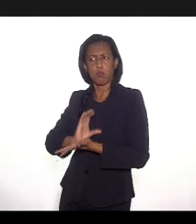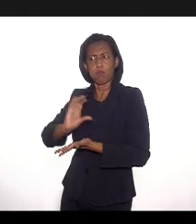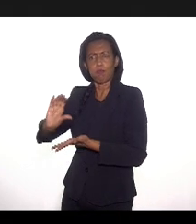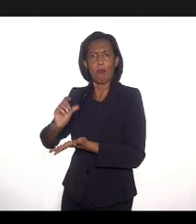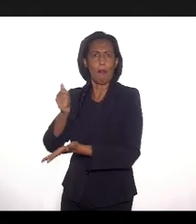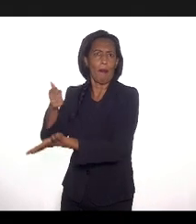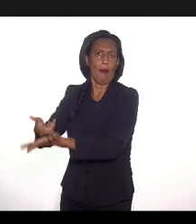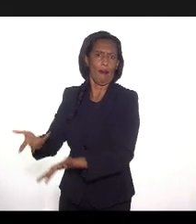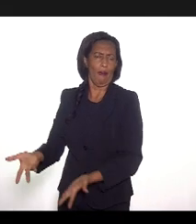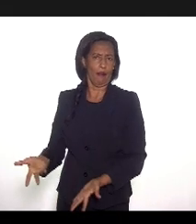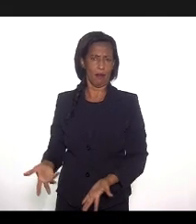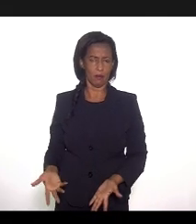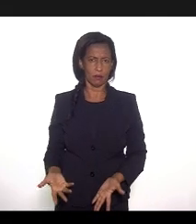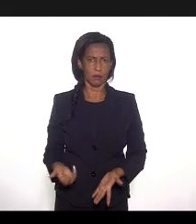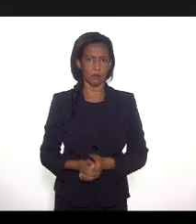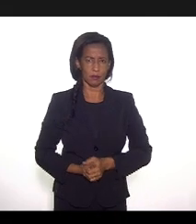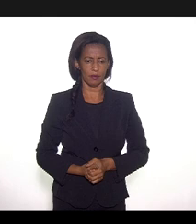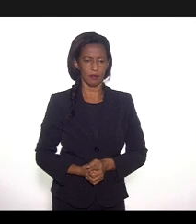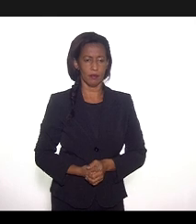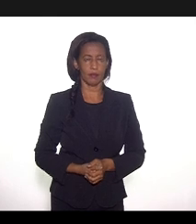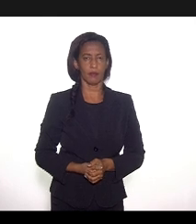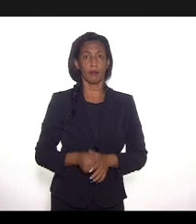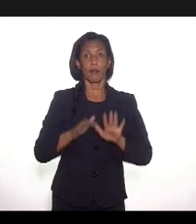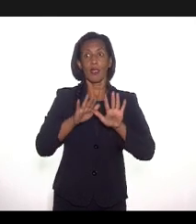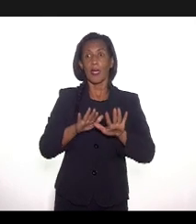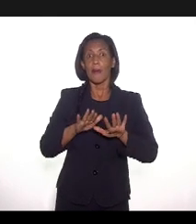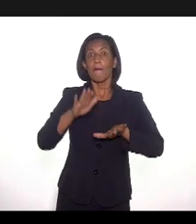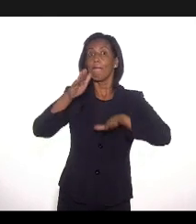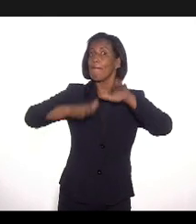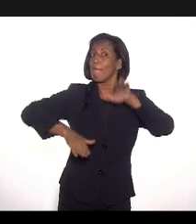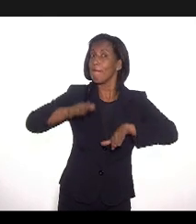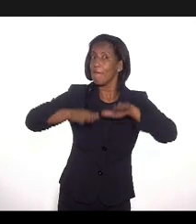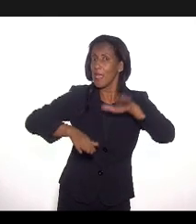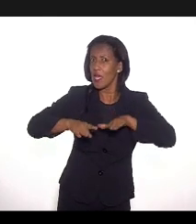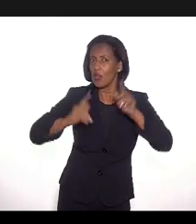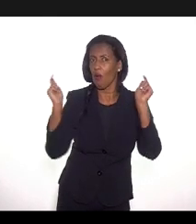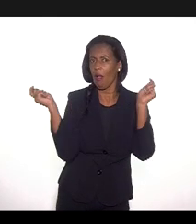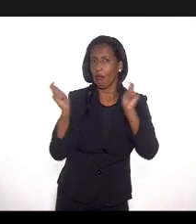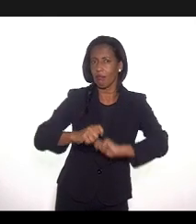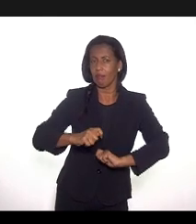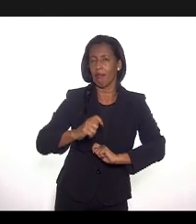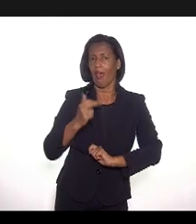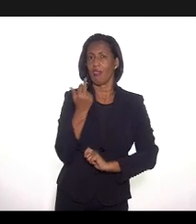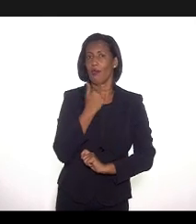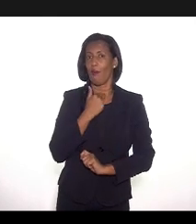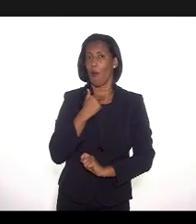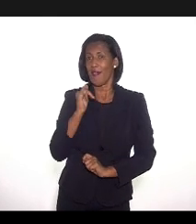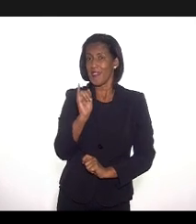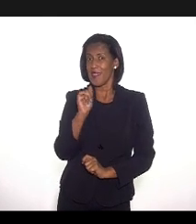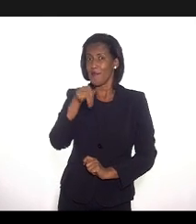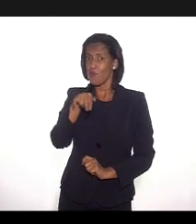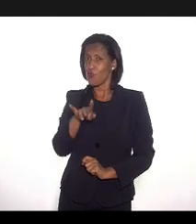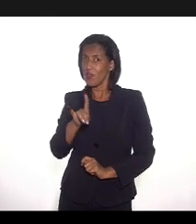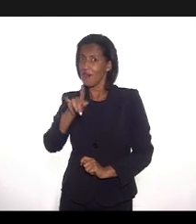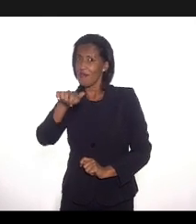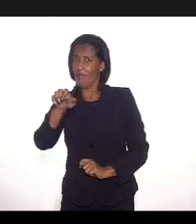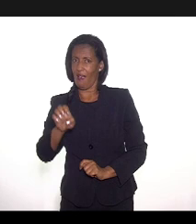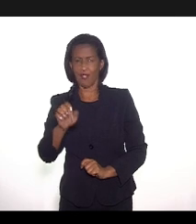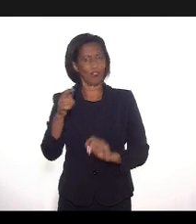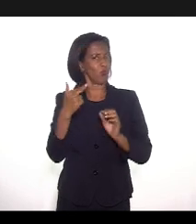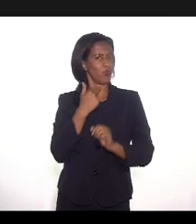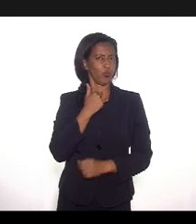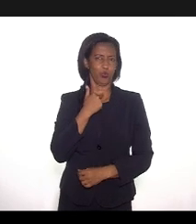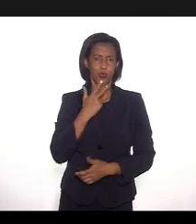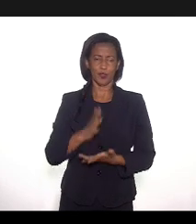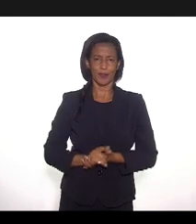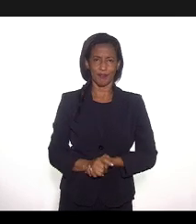Mas mesmo que pudesse, a reinstituição só caberia a imunidade, não a isenção. A quem foi cobrado